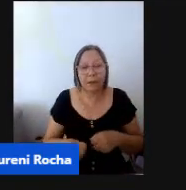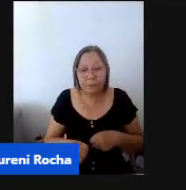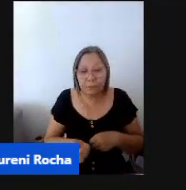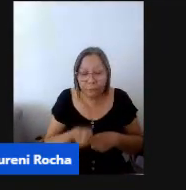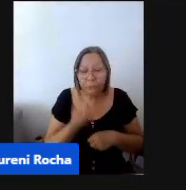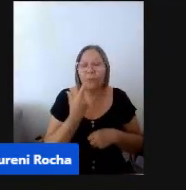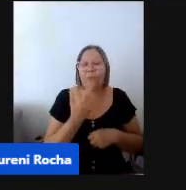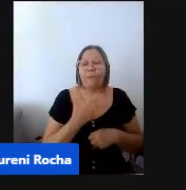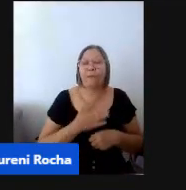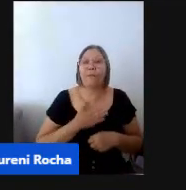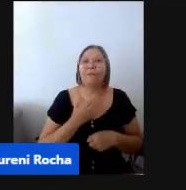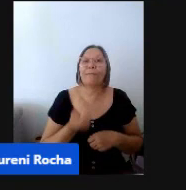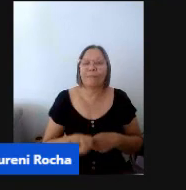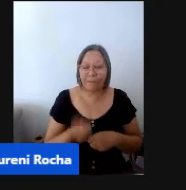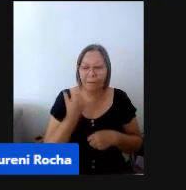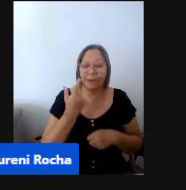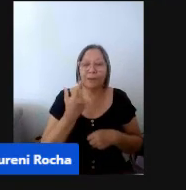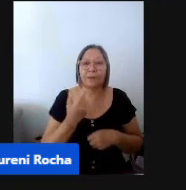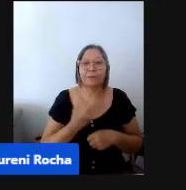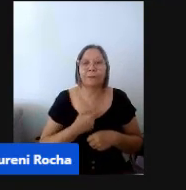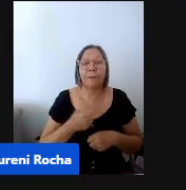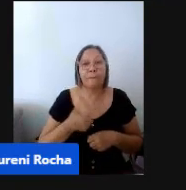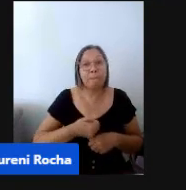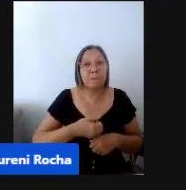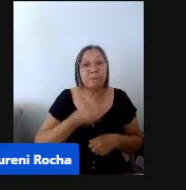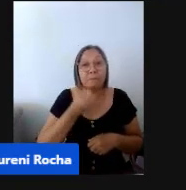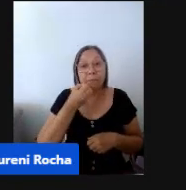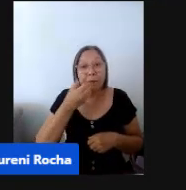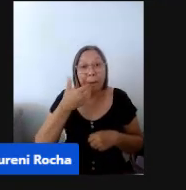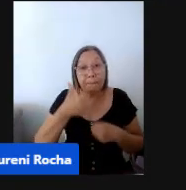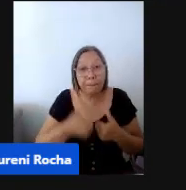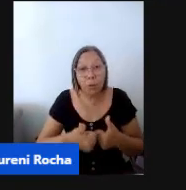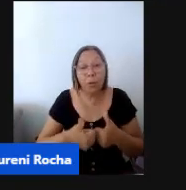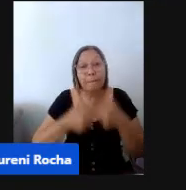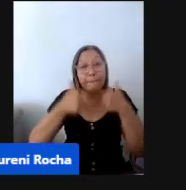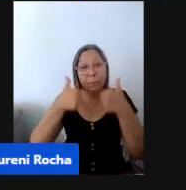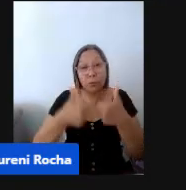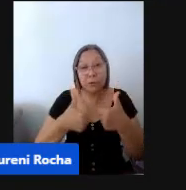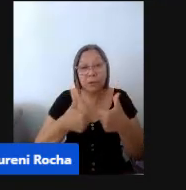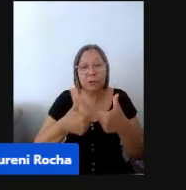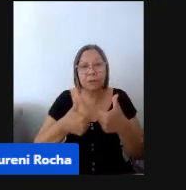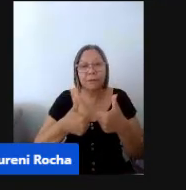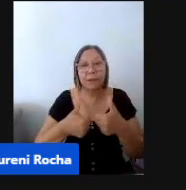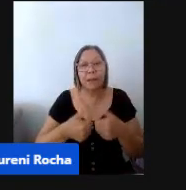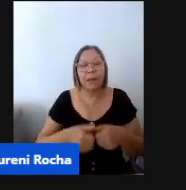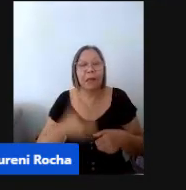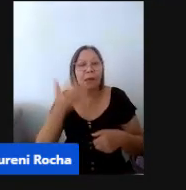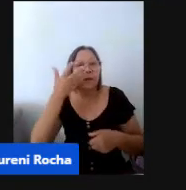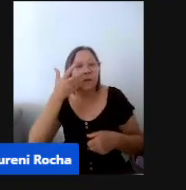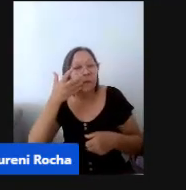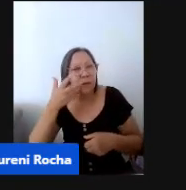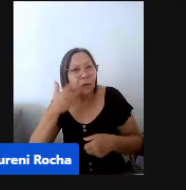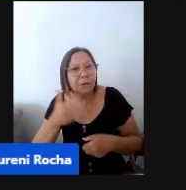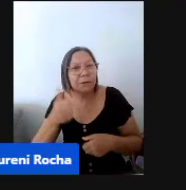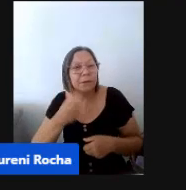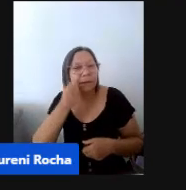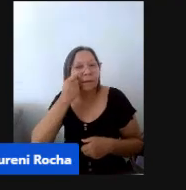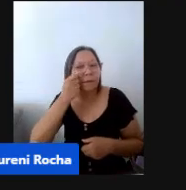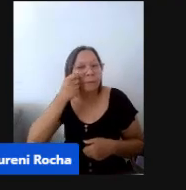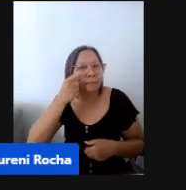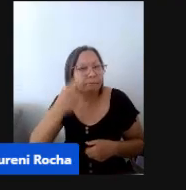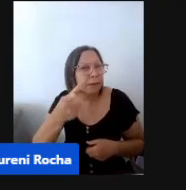de educação infantil também, de como as nossas crianças elas são sagazes. Num outro momento,